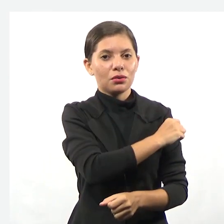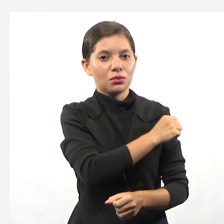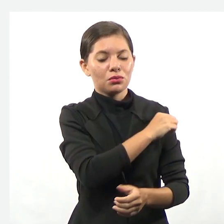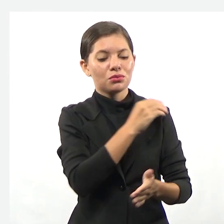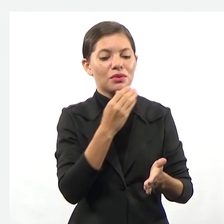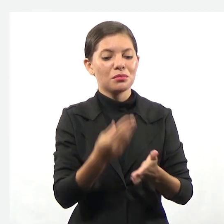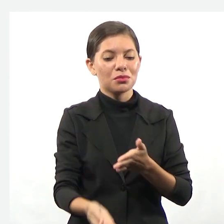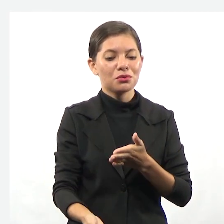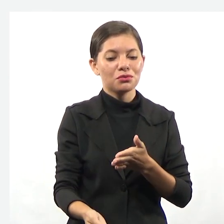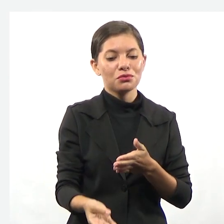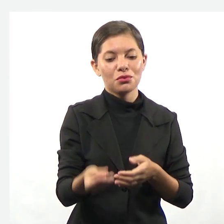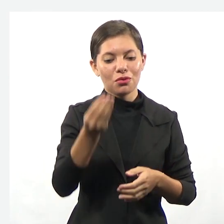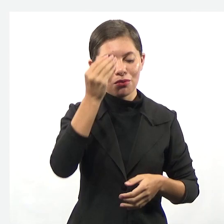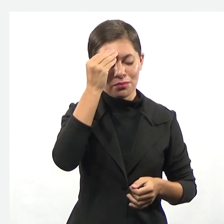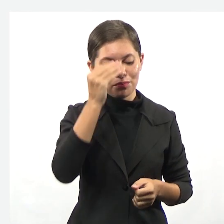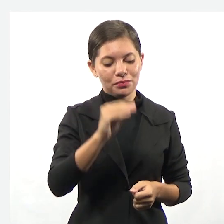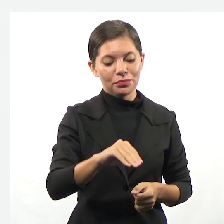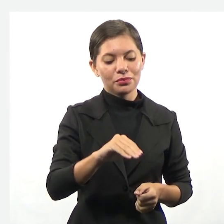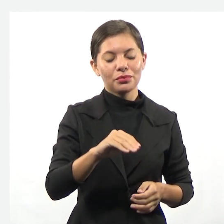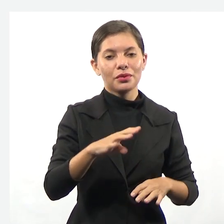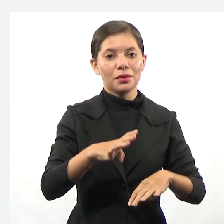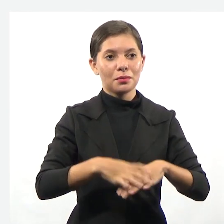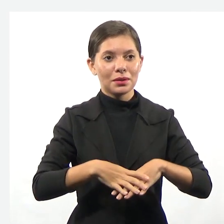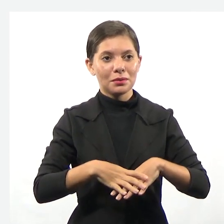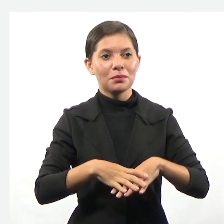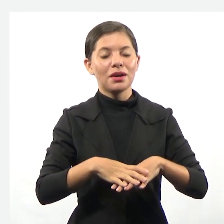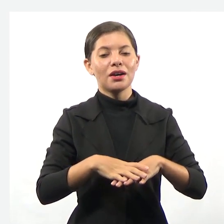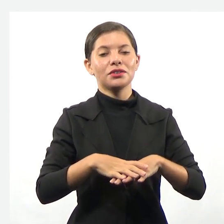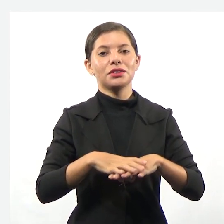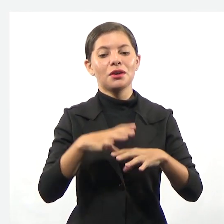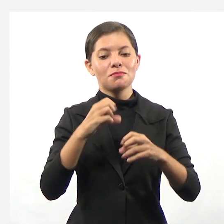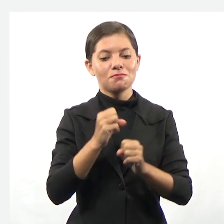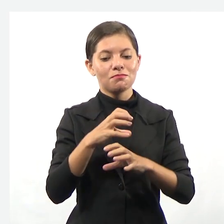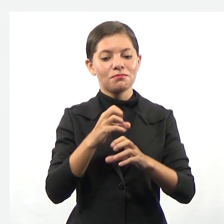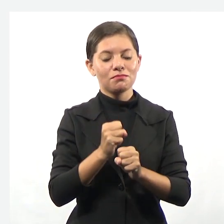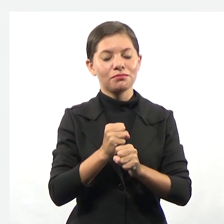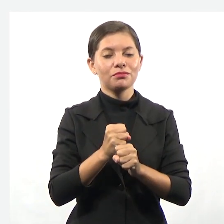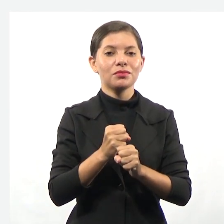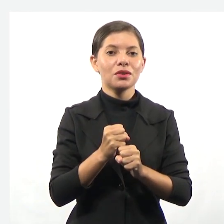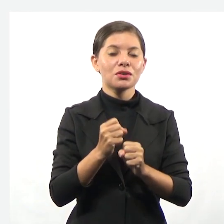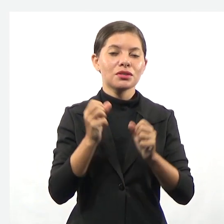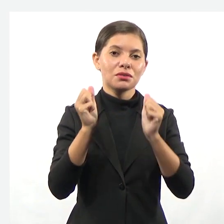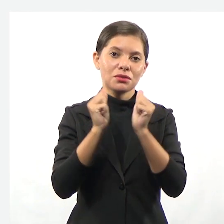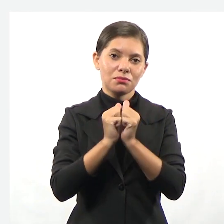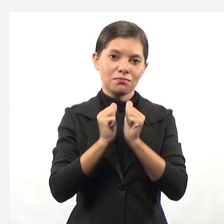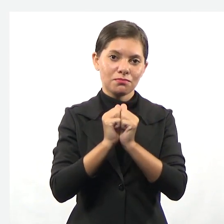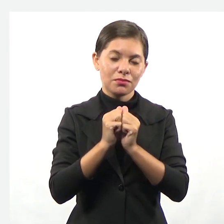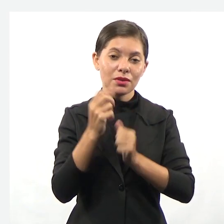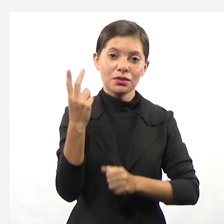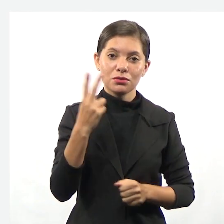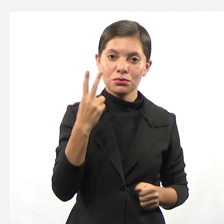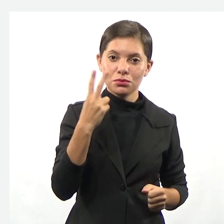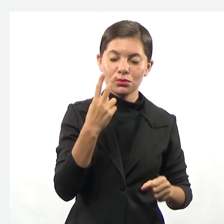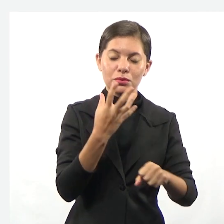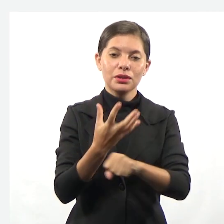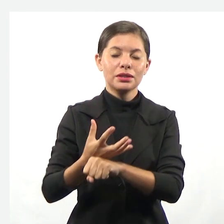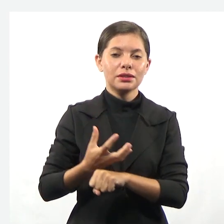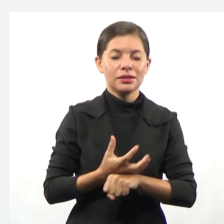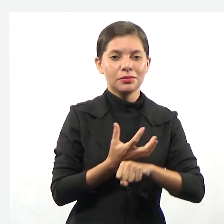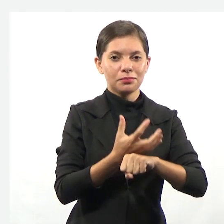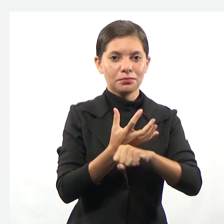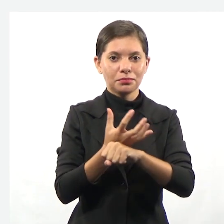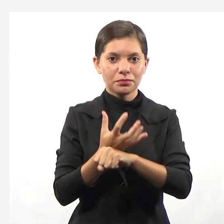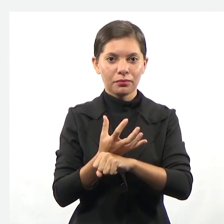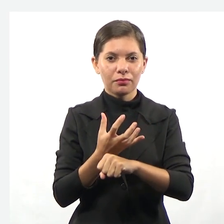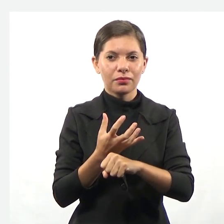uma associação entre essas duas disciplinas e aí eu posso direcionar mais esforços para aqueles alunos que não tiveram êxito lá em